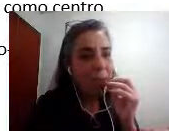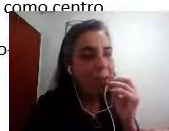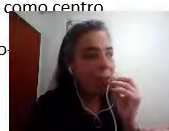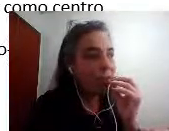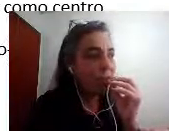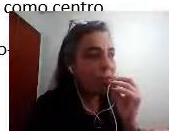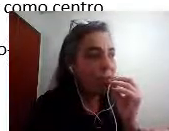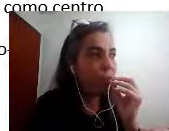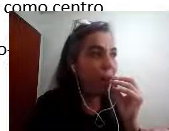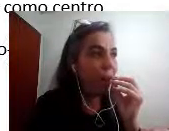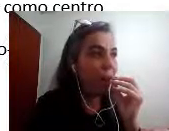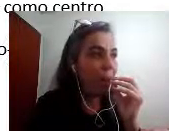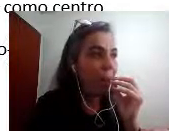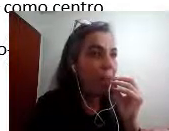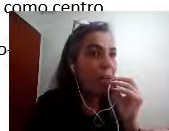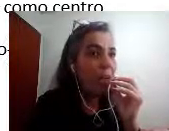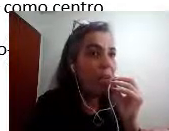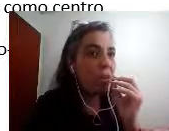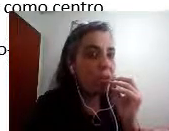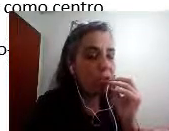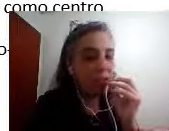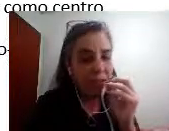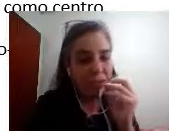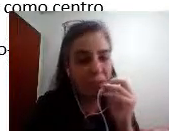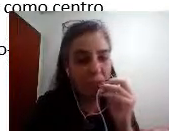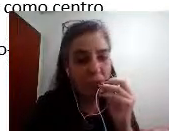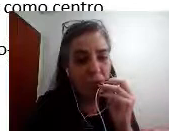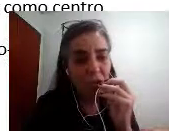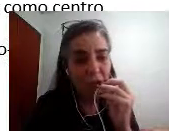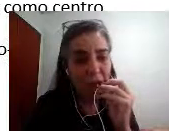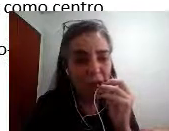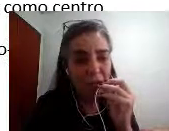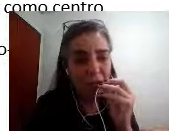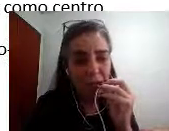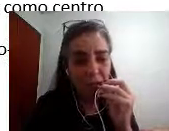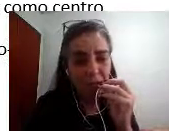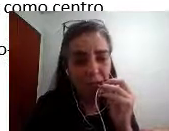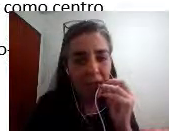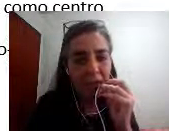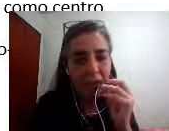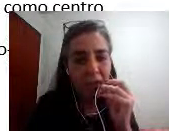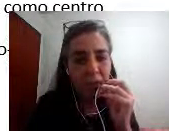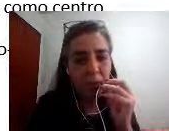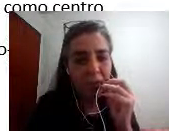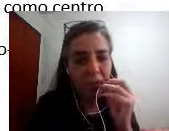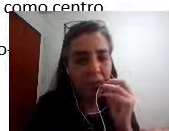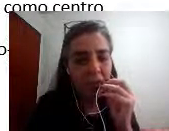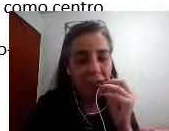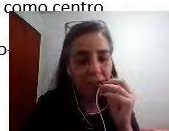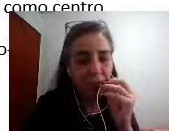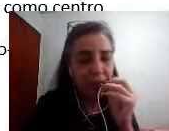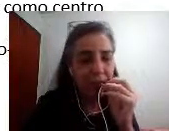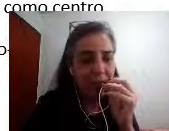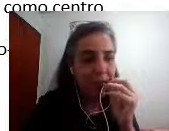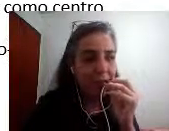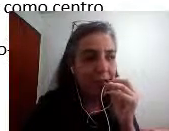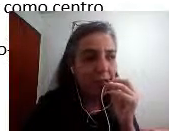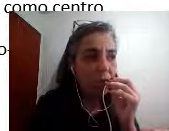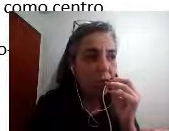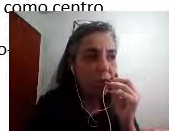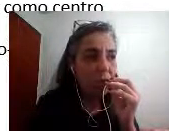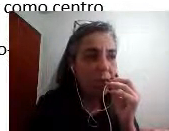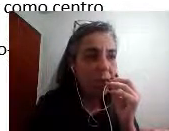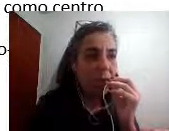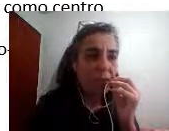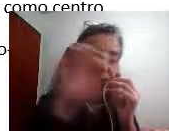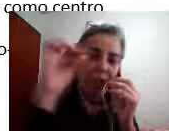muito bem na hora que a gente vai falar e na hora que a gente vai se achar muito cheio da razão, né? Porque se a gente for analisar dentro